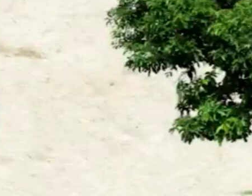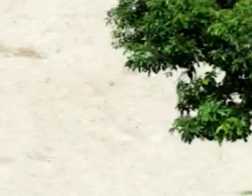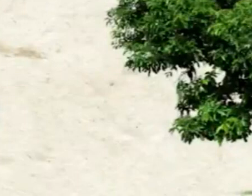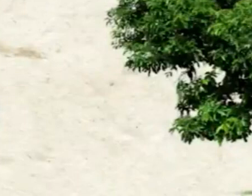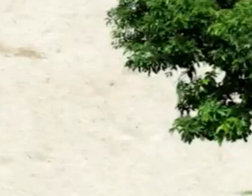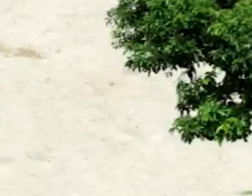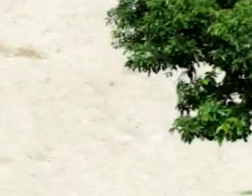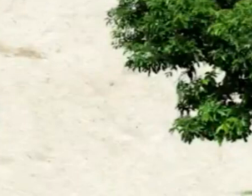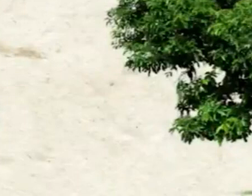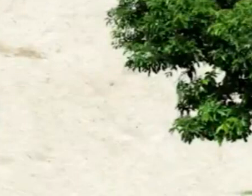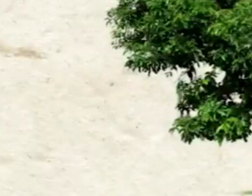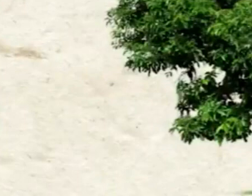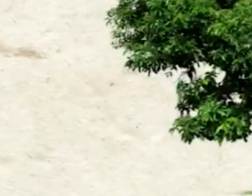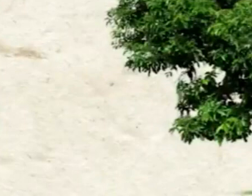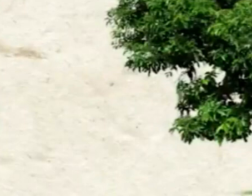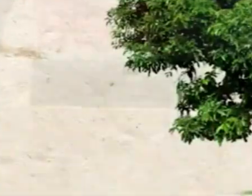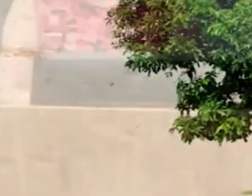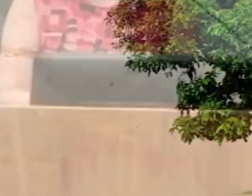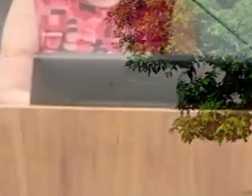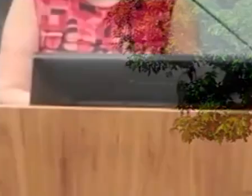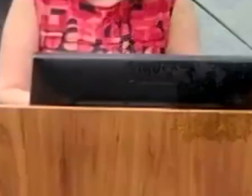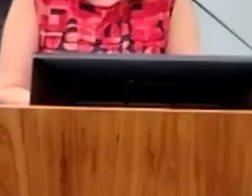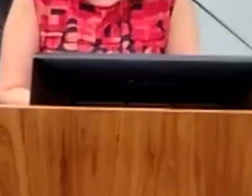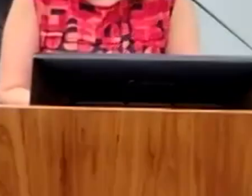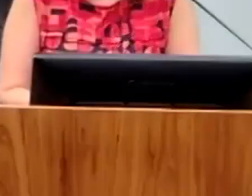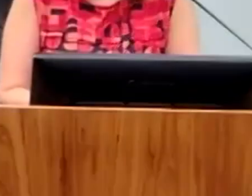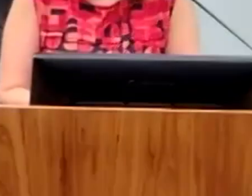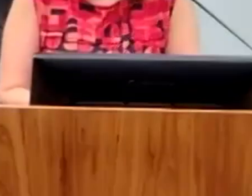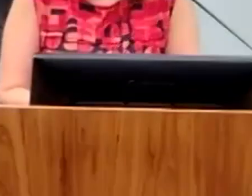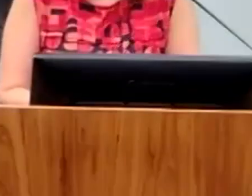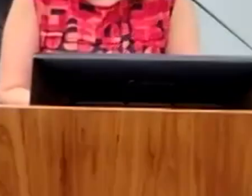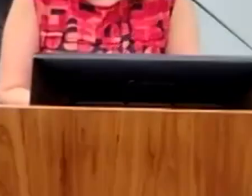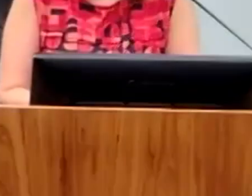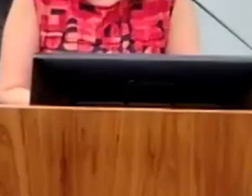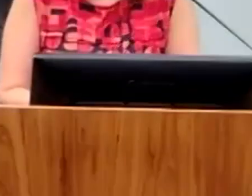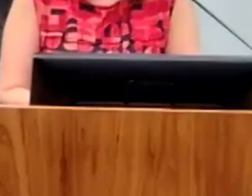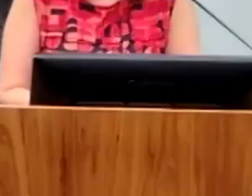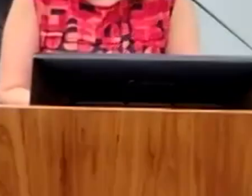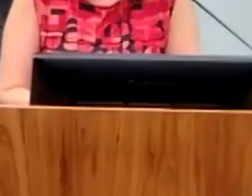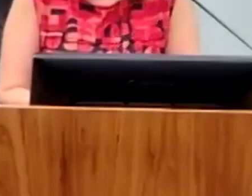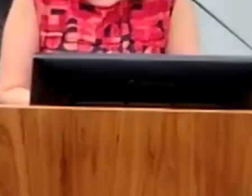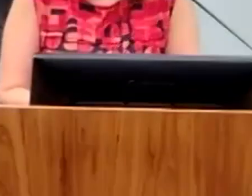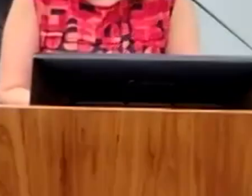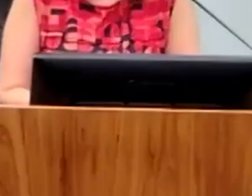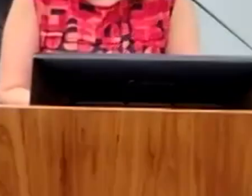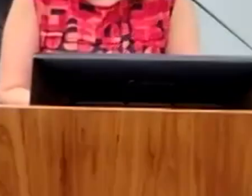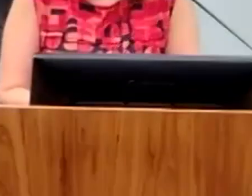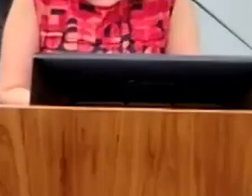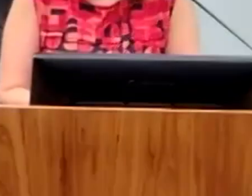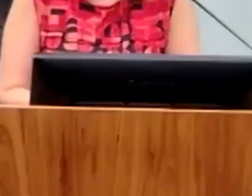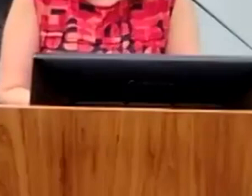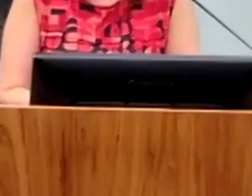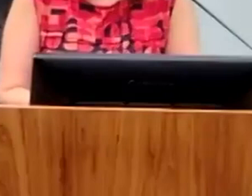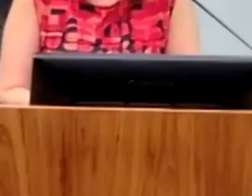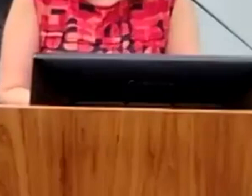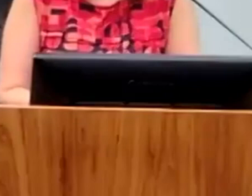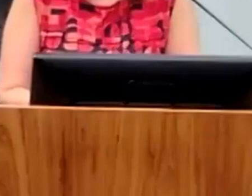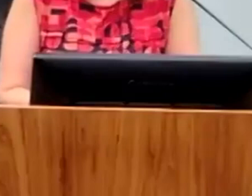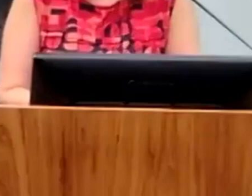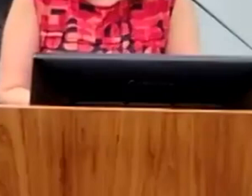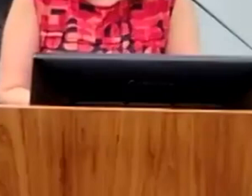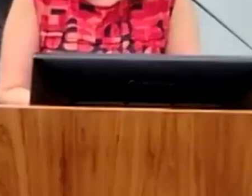No canto inferior direito, realização EMAG. Auditório de paredes brancas. Ao fundo, há 3 mastros com as